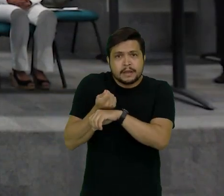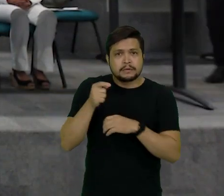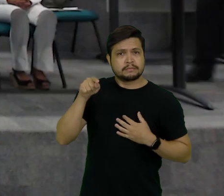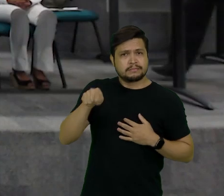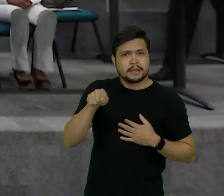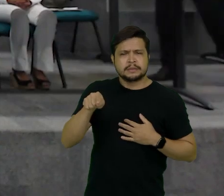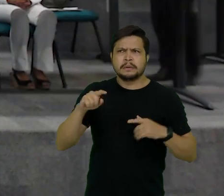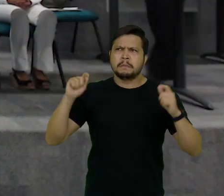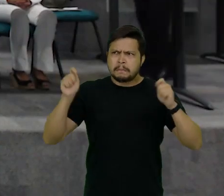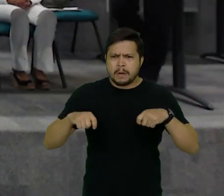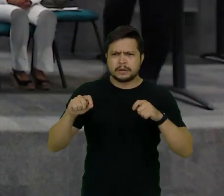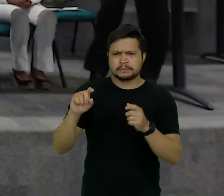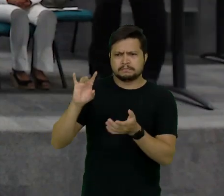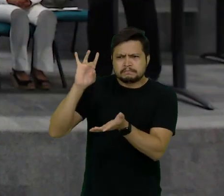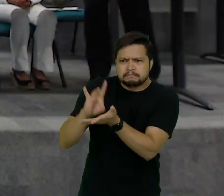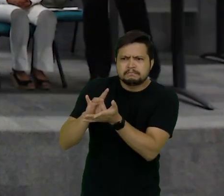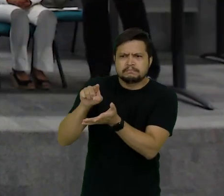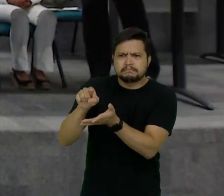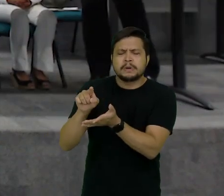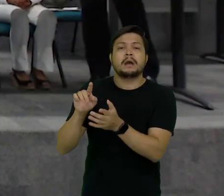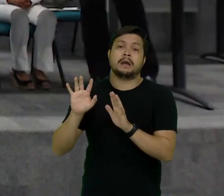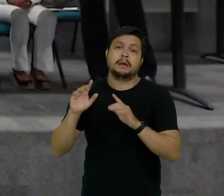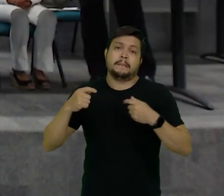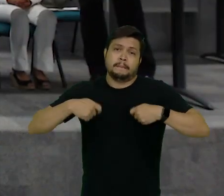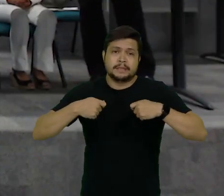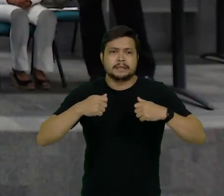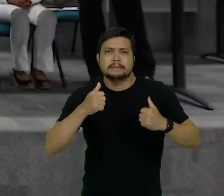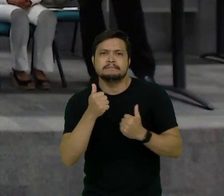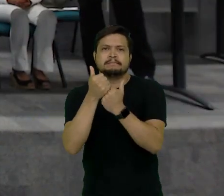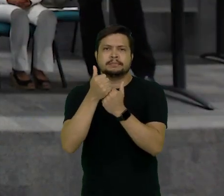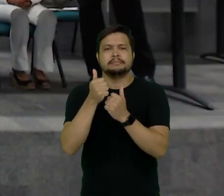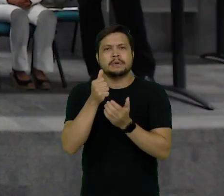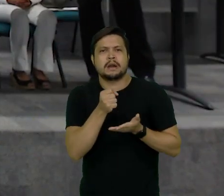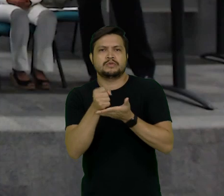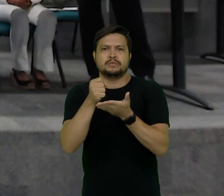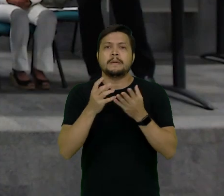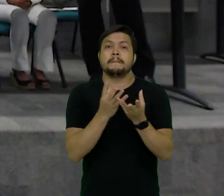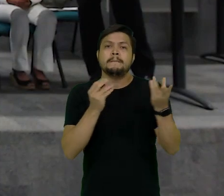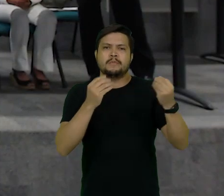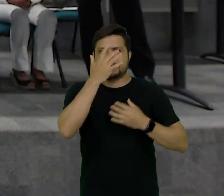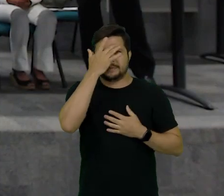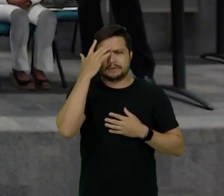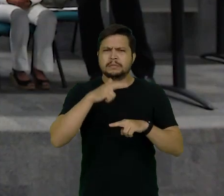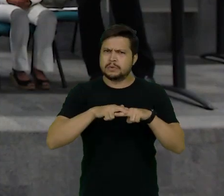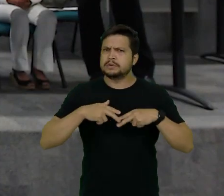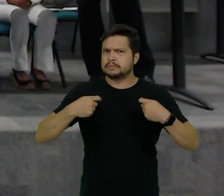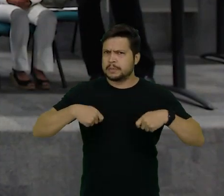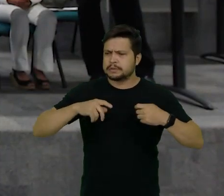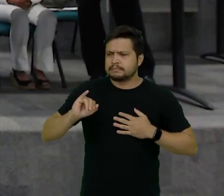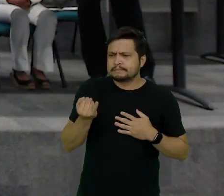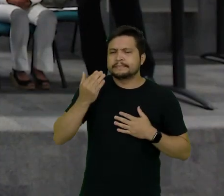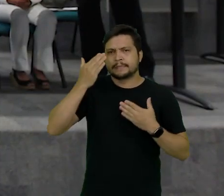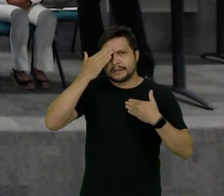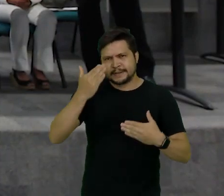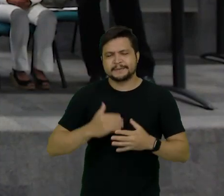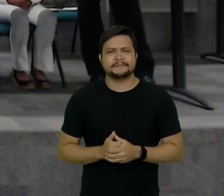só é possível ser realizado com muitas pessoas colaborando. Então, a gente não pode deixar de agradecer a ninguém, né?